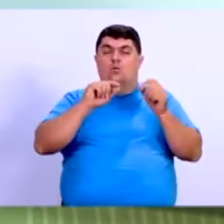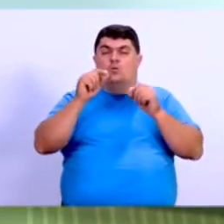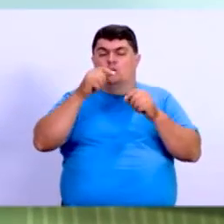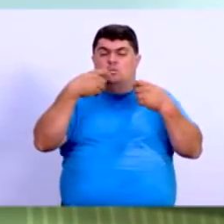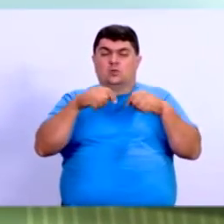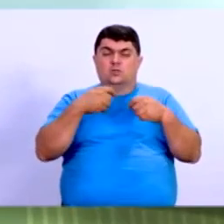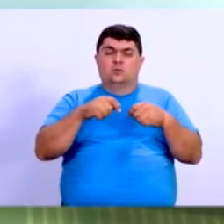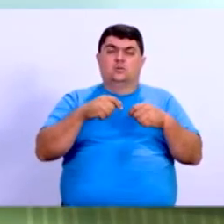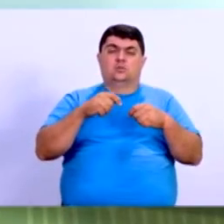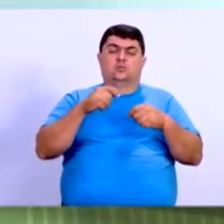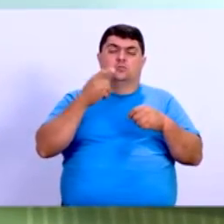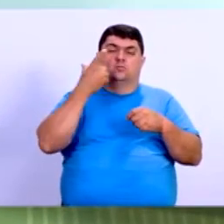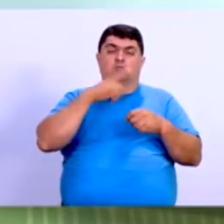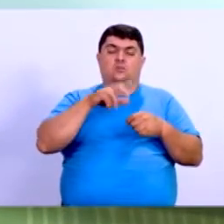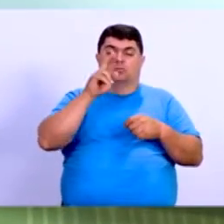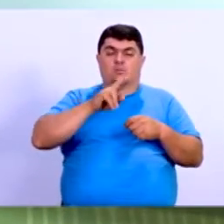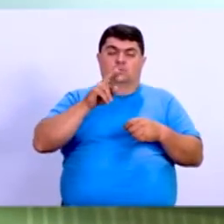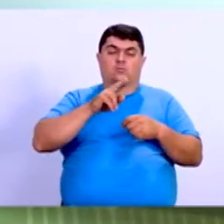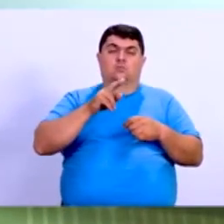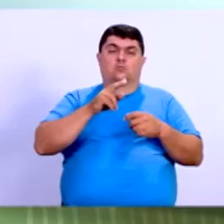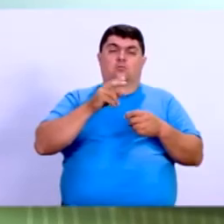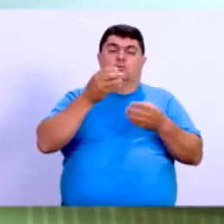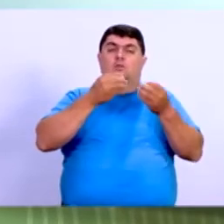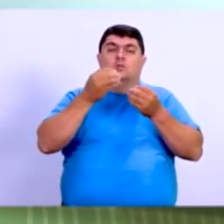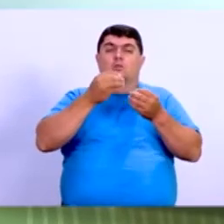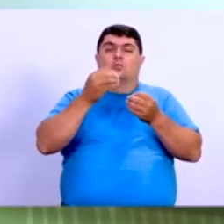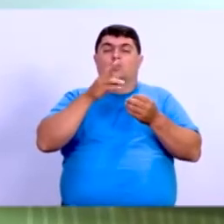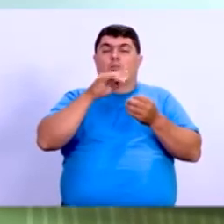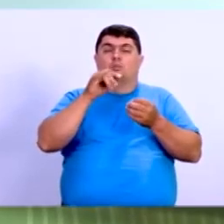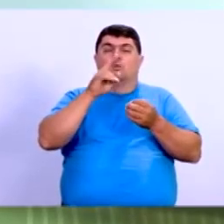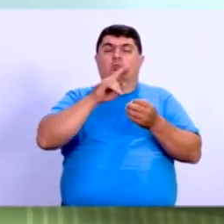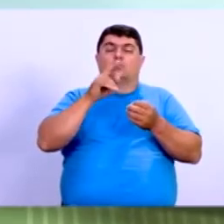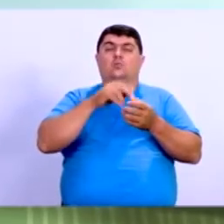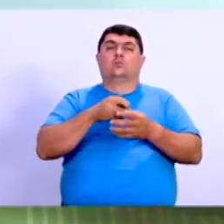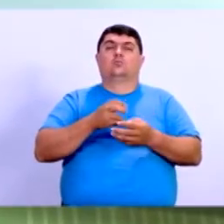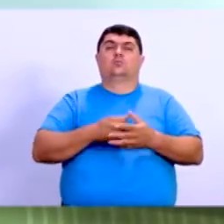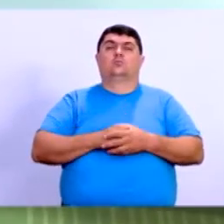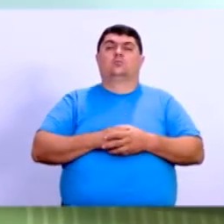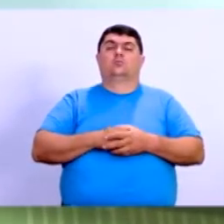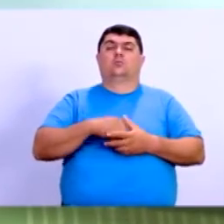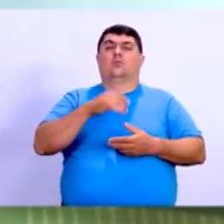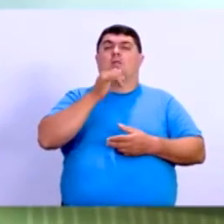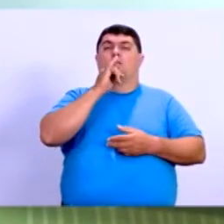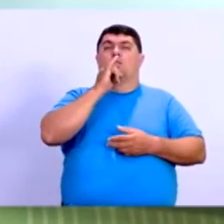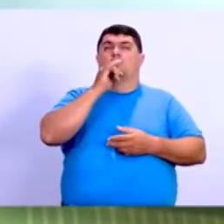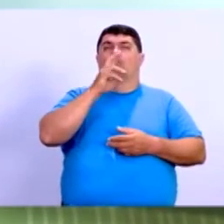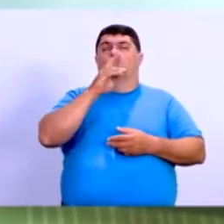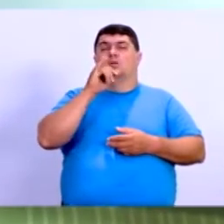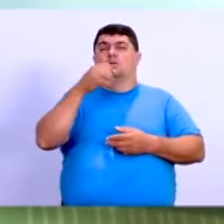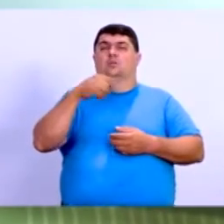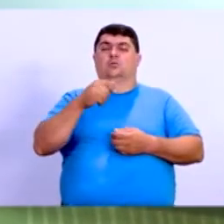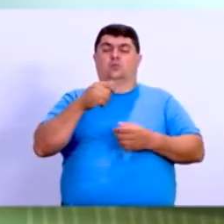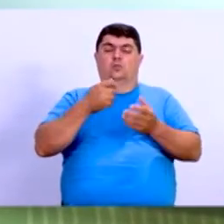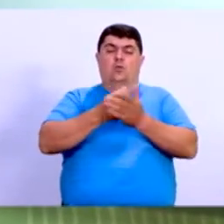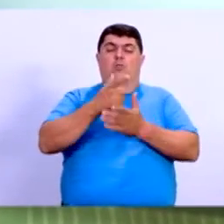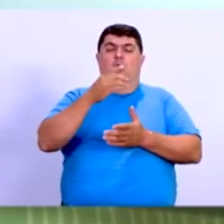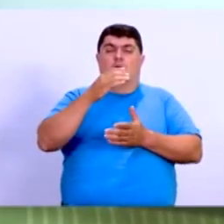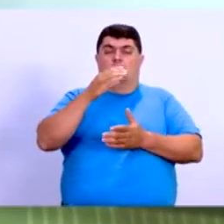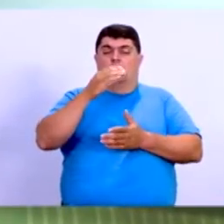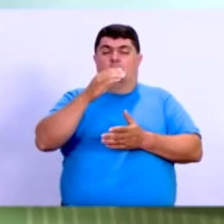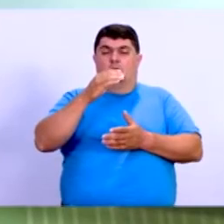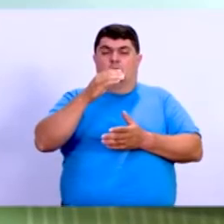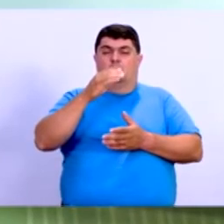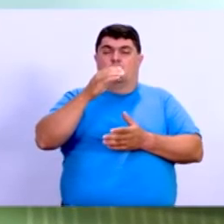ser usado, né? Como que o seu sistema vai ser usado. Ah, o meu cliente precisa comprar uma catraca